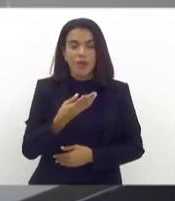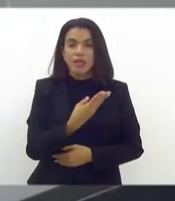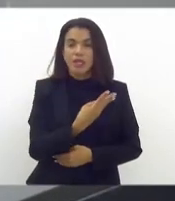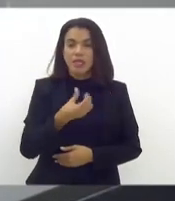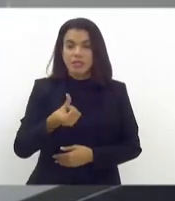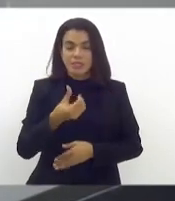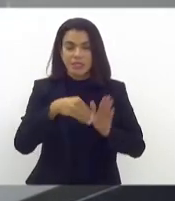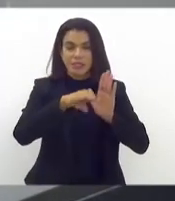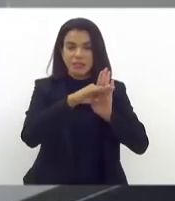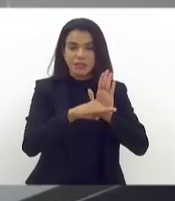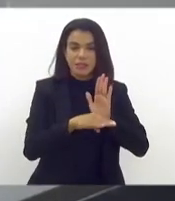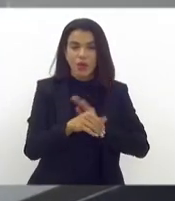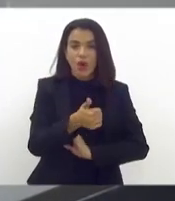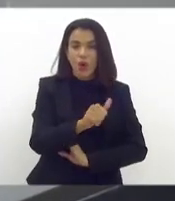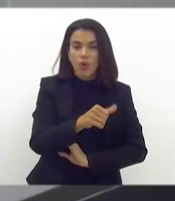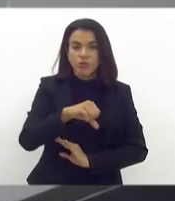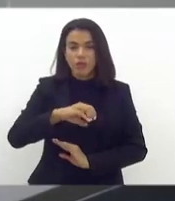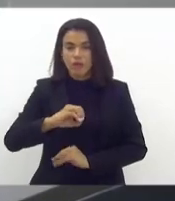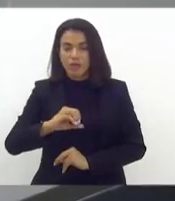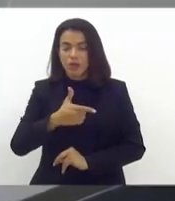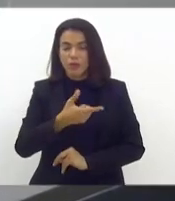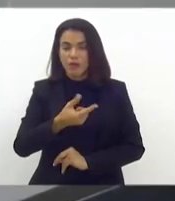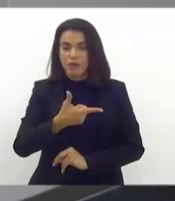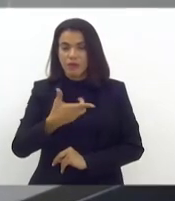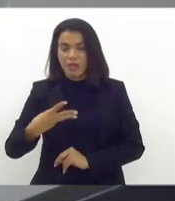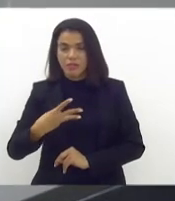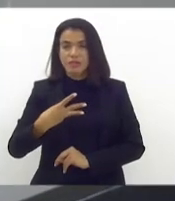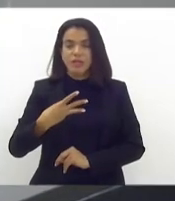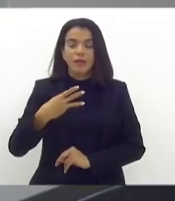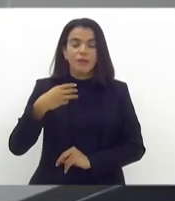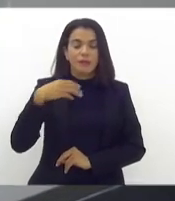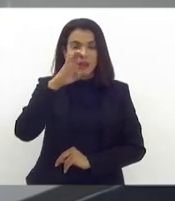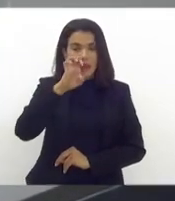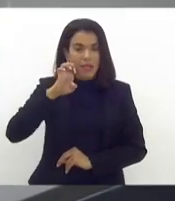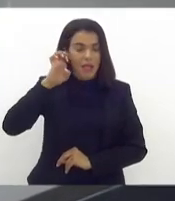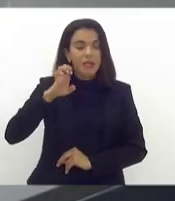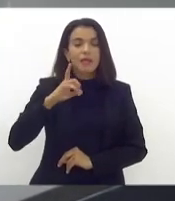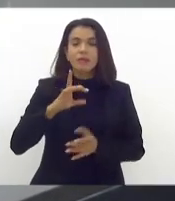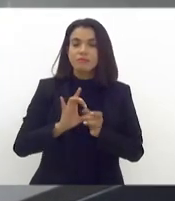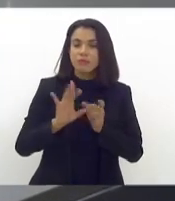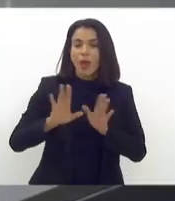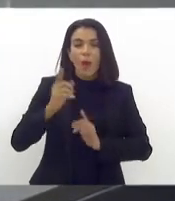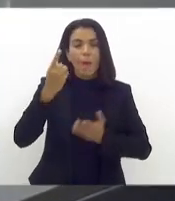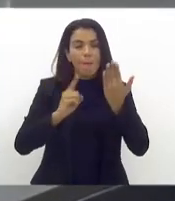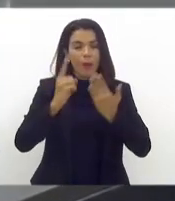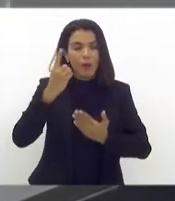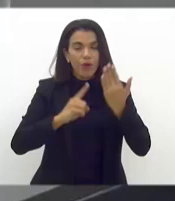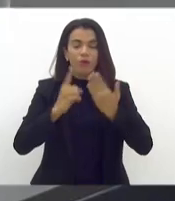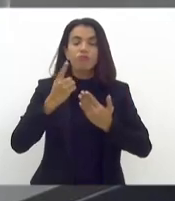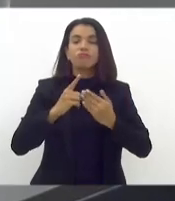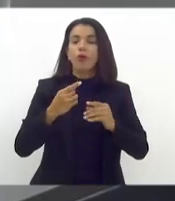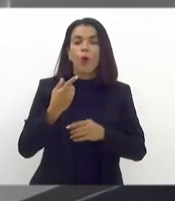36 da pauta, é o PL 1190 de 23, da deputada Élica Takimoto, que declara o Bloco de Carnaval Orquestra Voadora